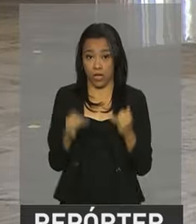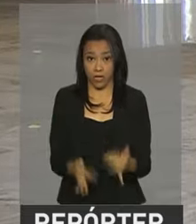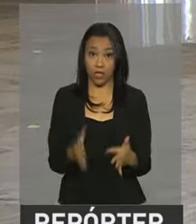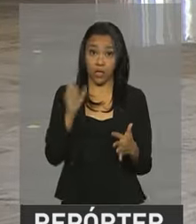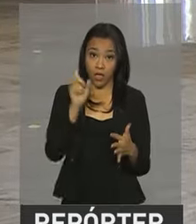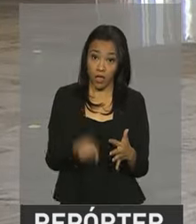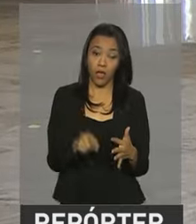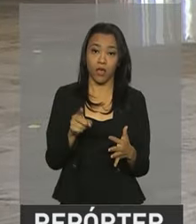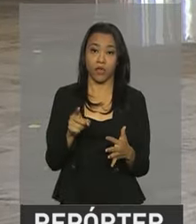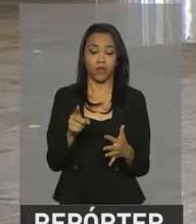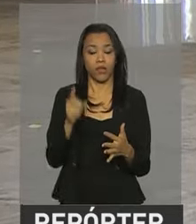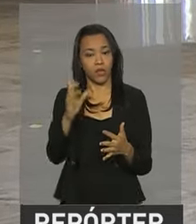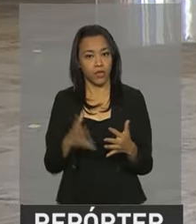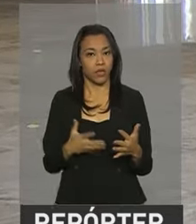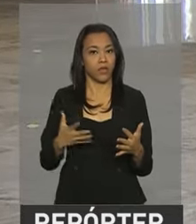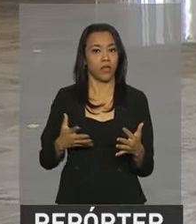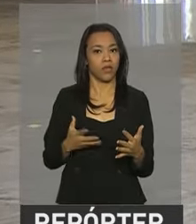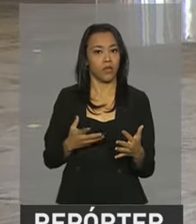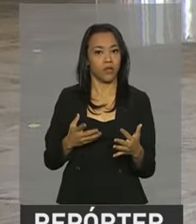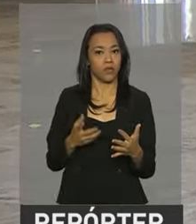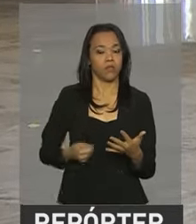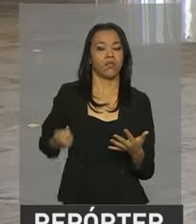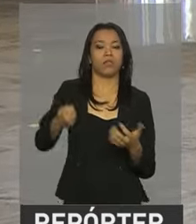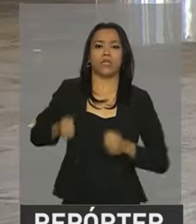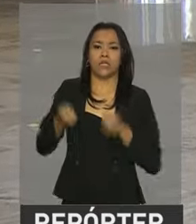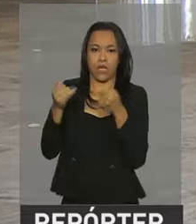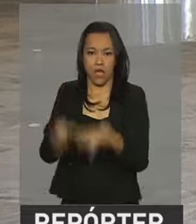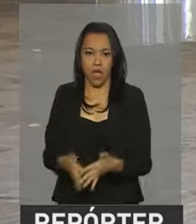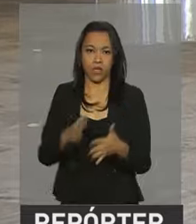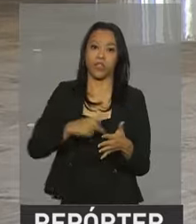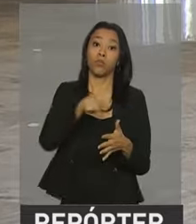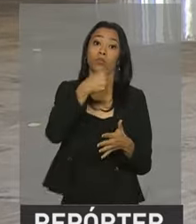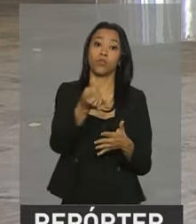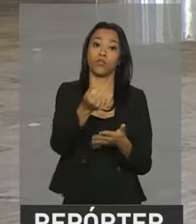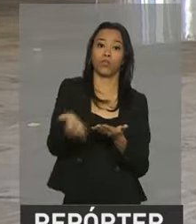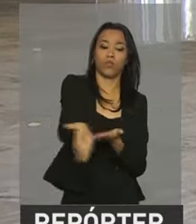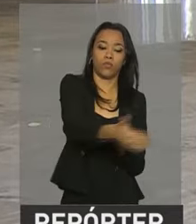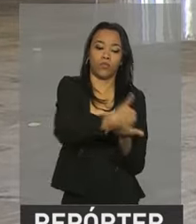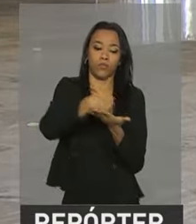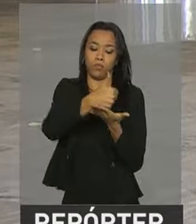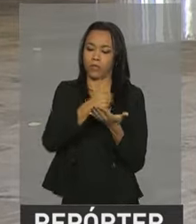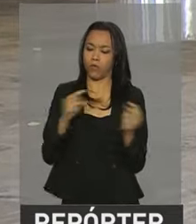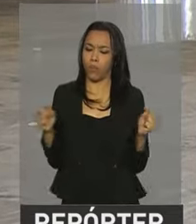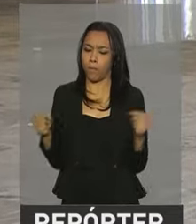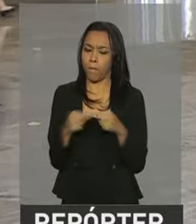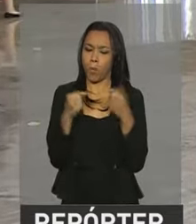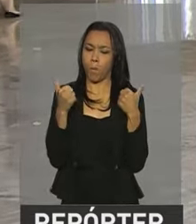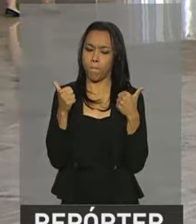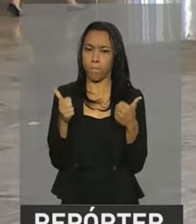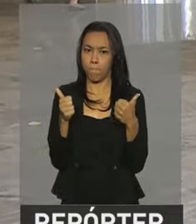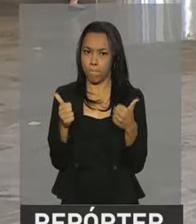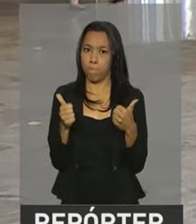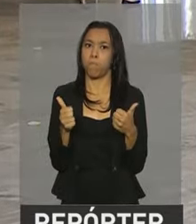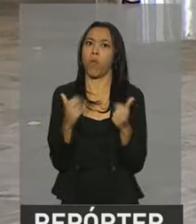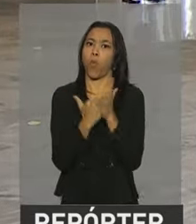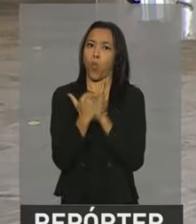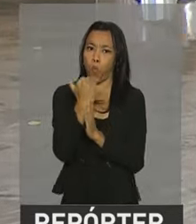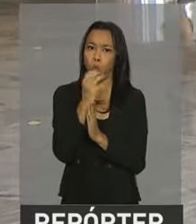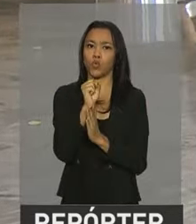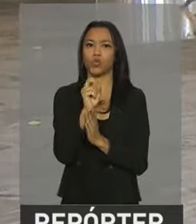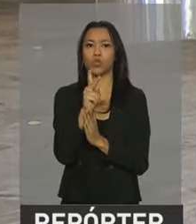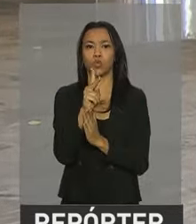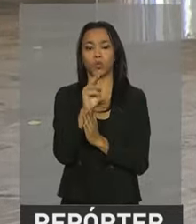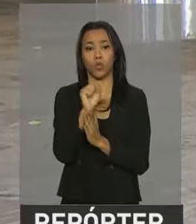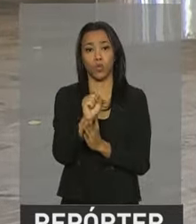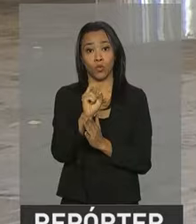governo ganha menos tudo aquilo que o governo gasta se o resultado se esse saldo for positivo aí há um superávit E se for negativo